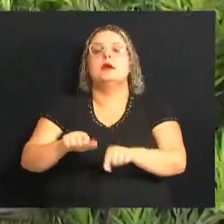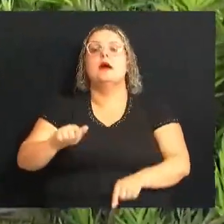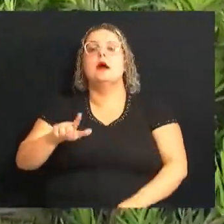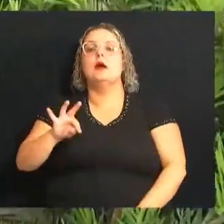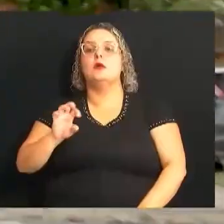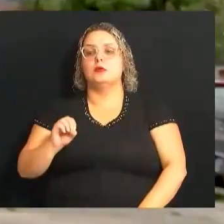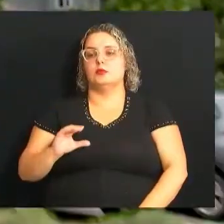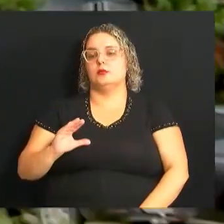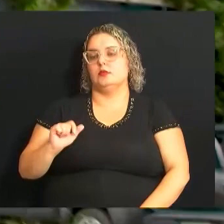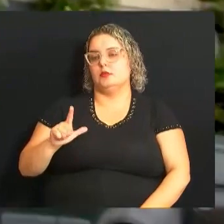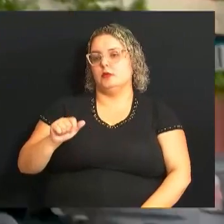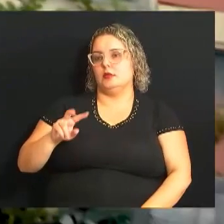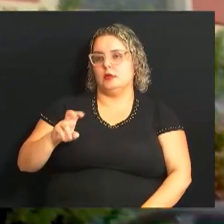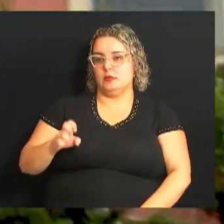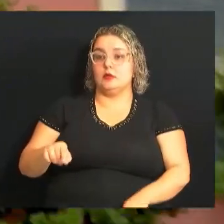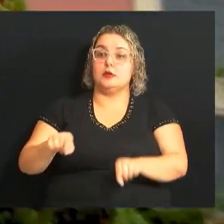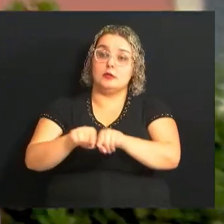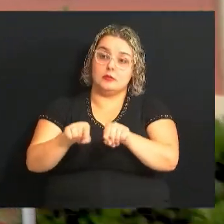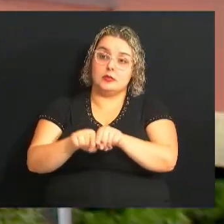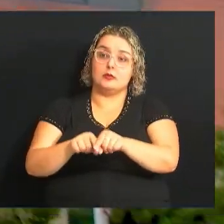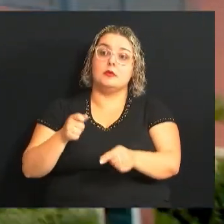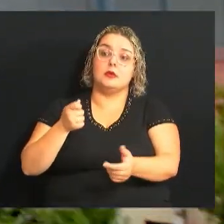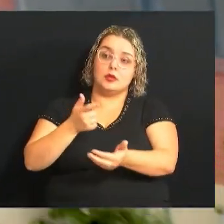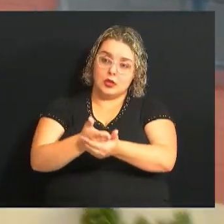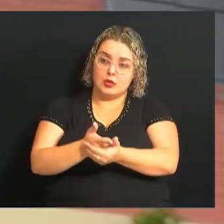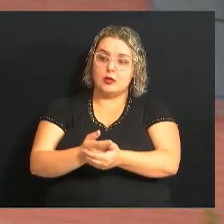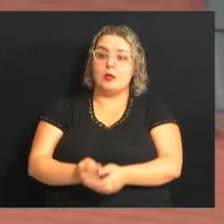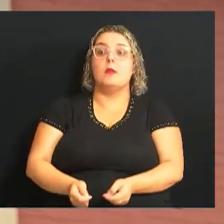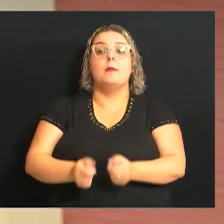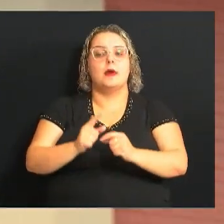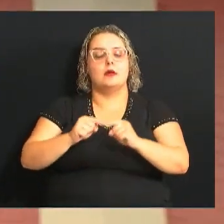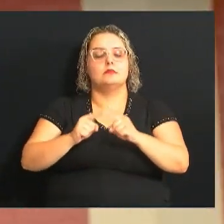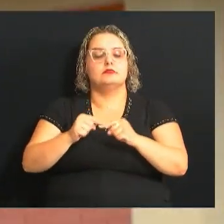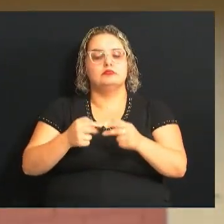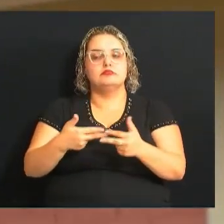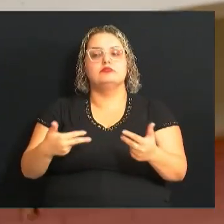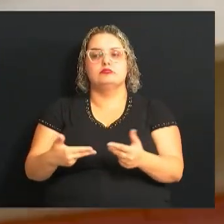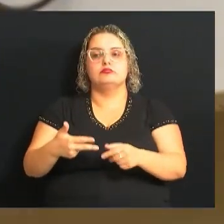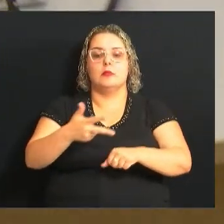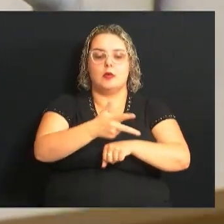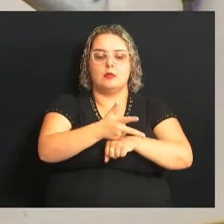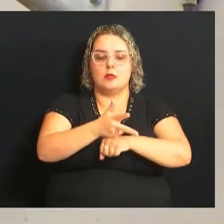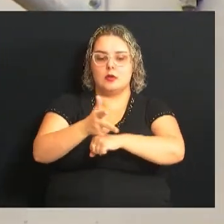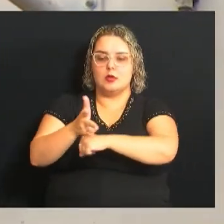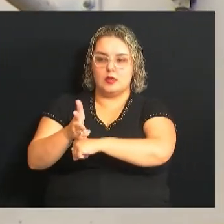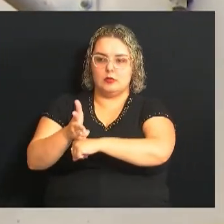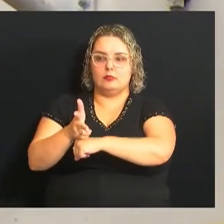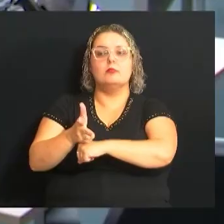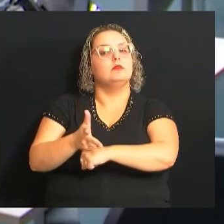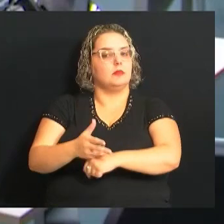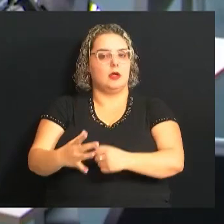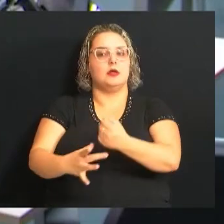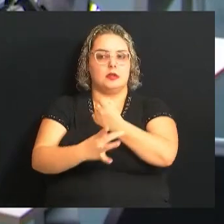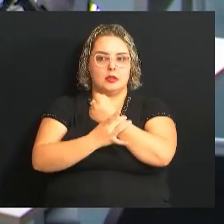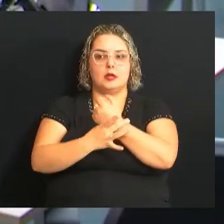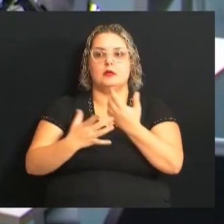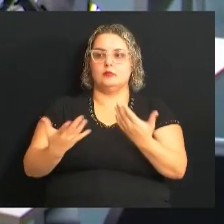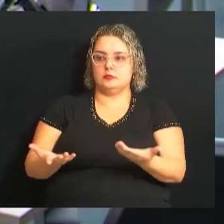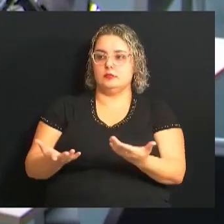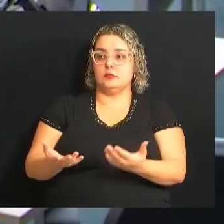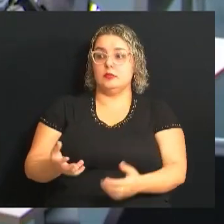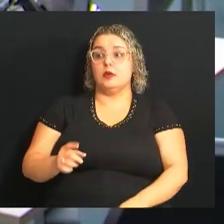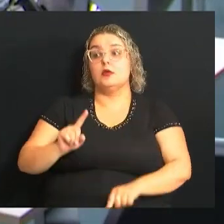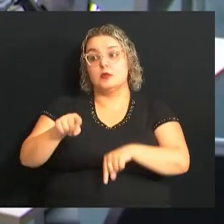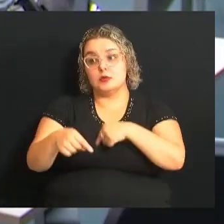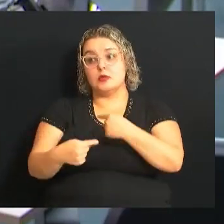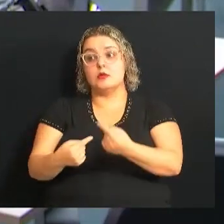Além disso, também serão adquiridos bens móveis e câmeras de monitoramento para a segurança. E o restante, a gente,